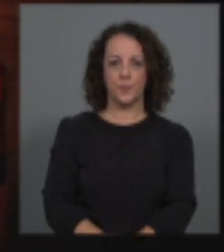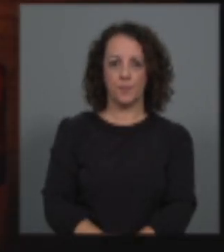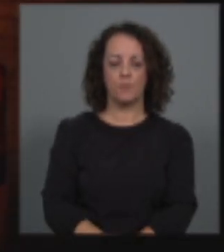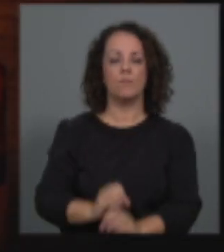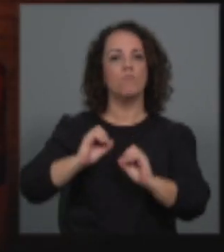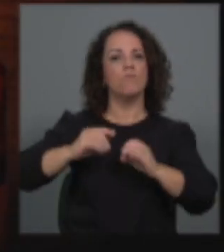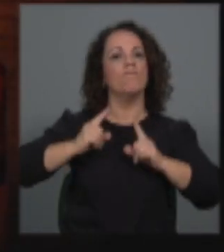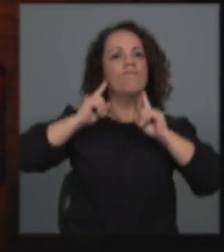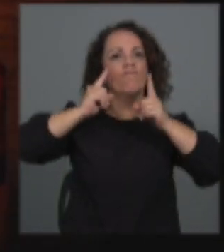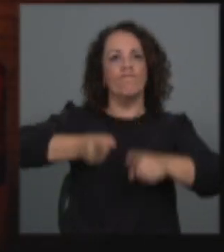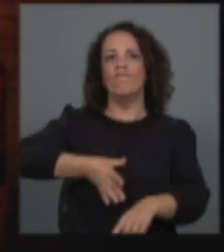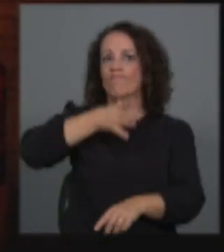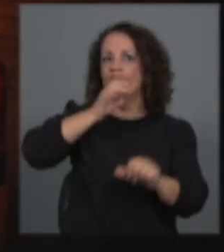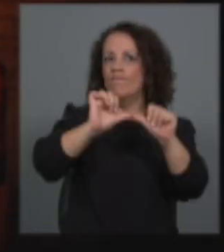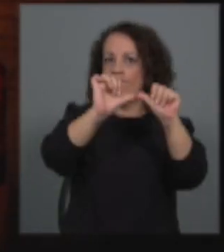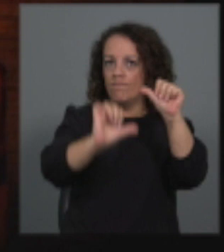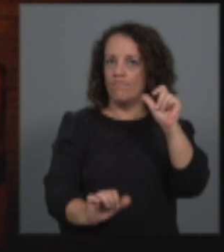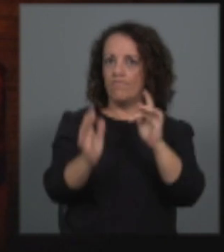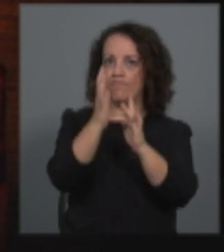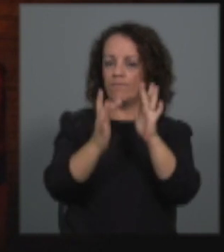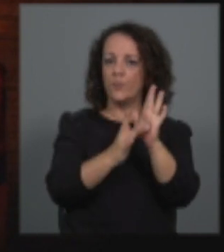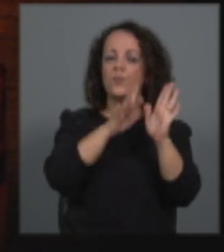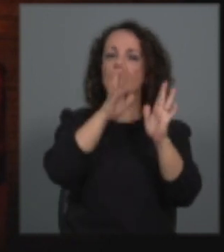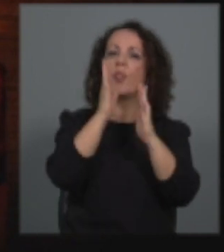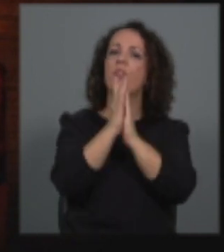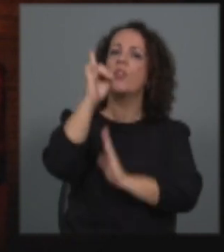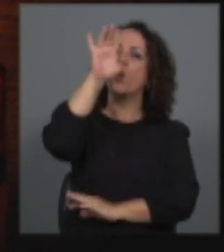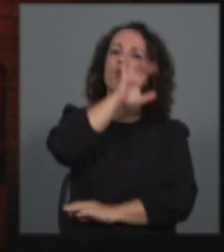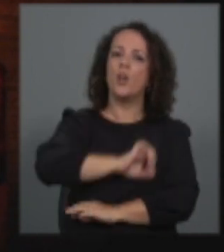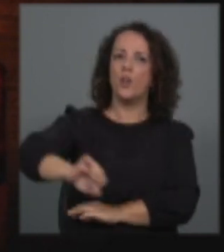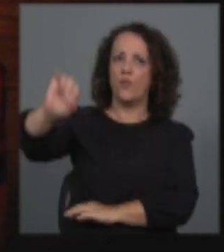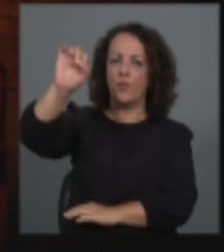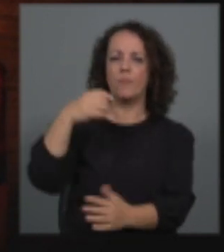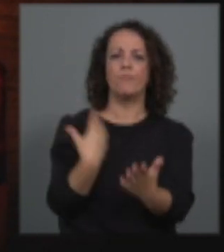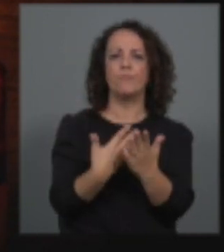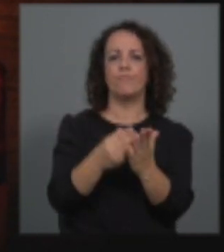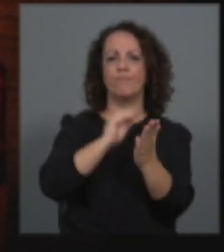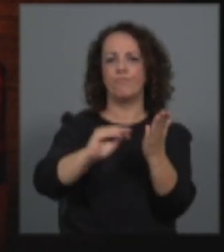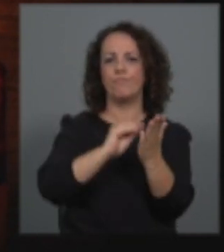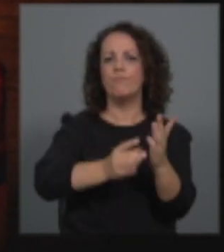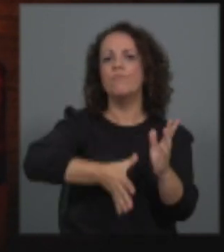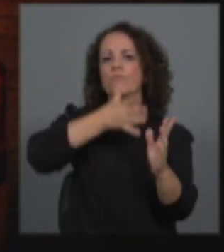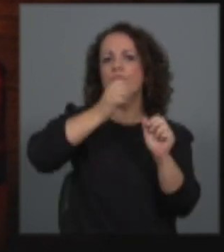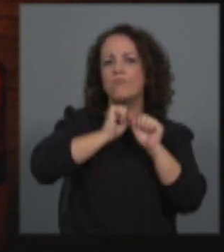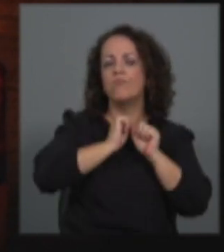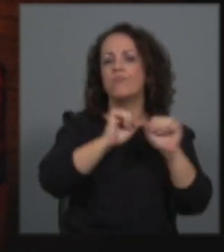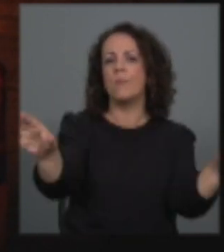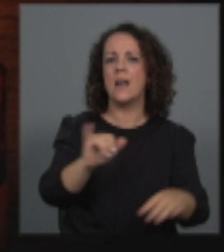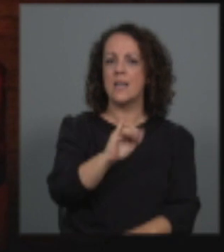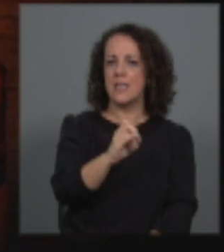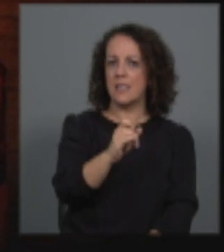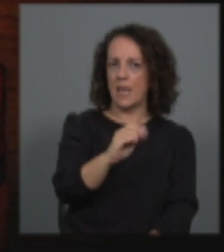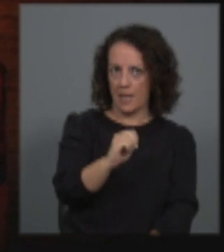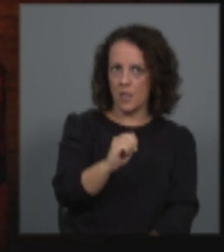Início do Evangelho de Jesus Cristo, Filho de Deus. Está escrito no profeta Isaías: Vou enviar à